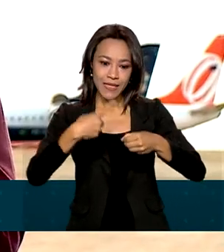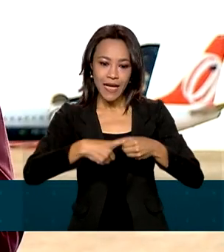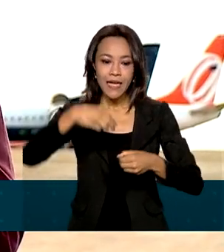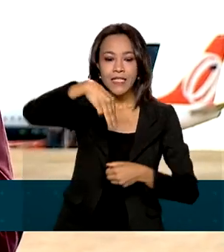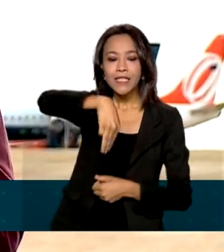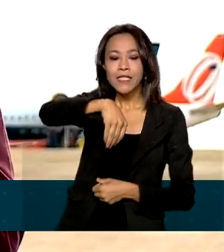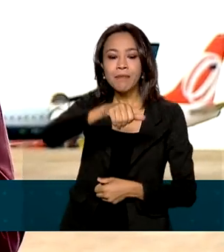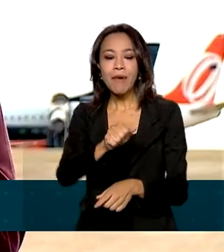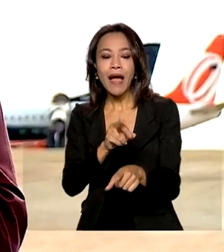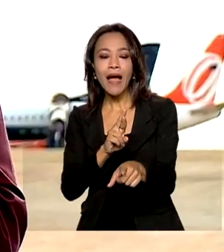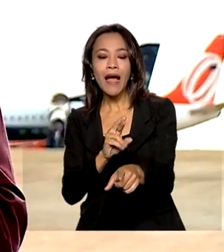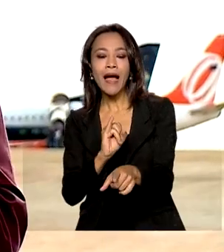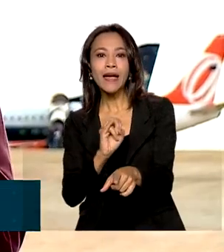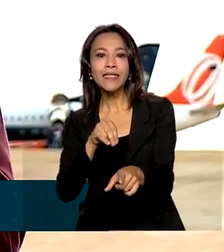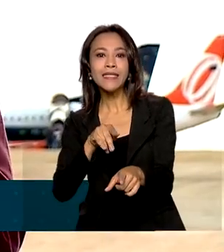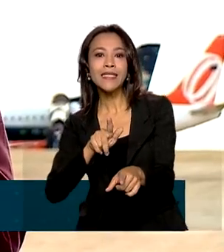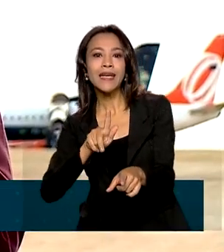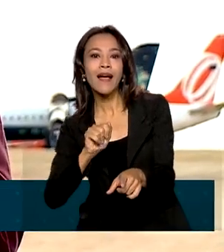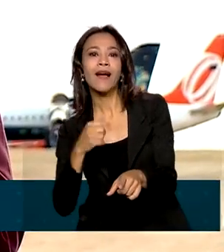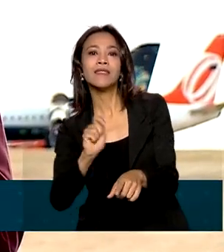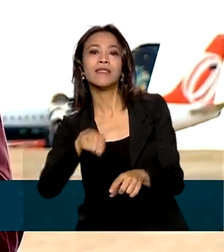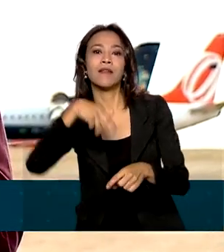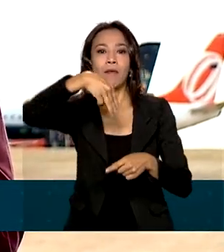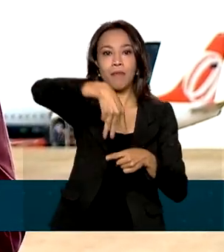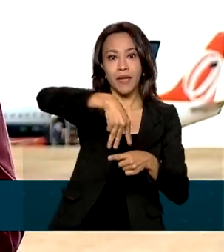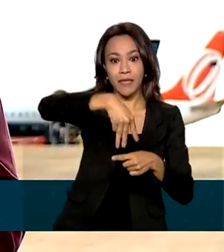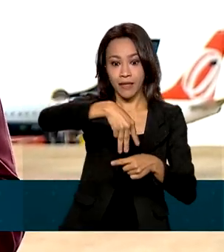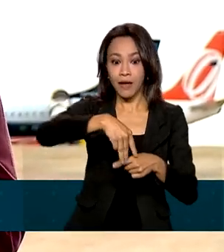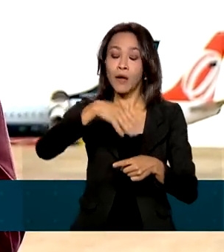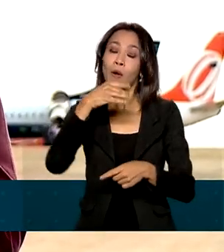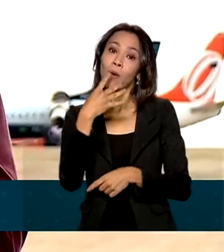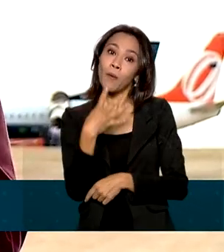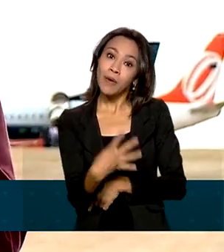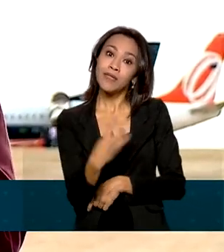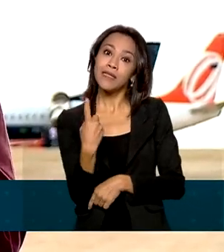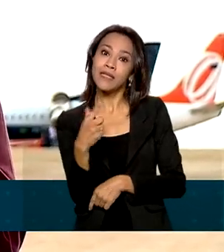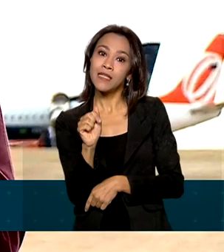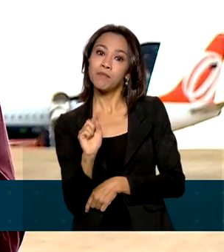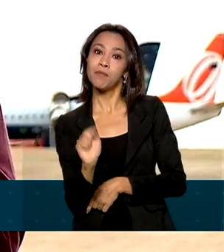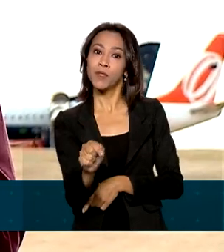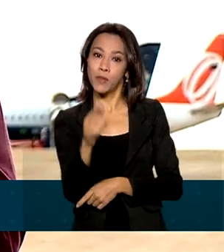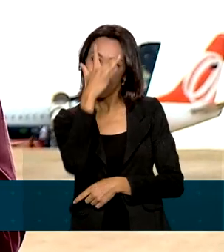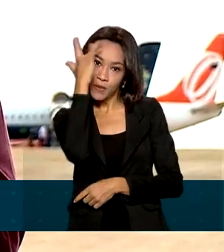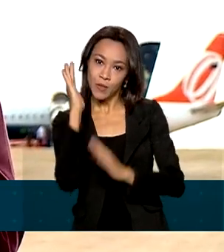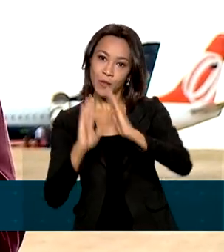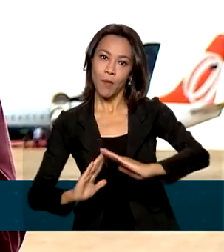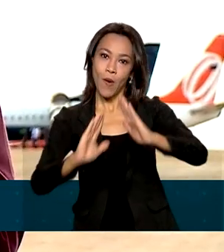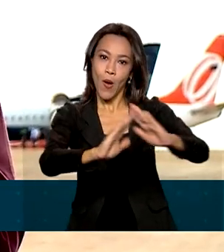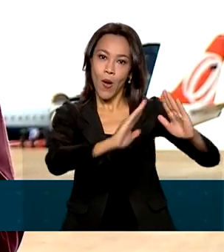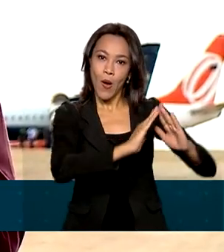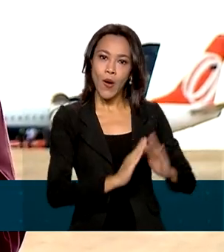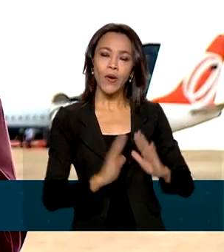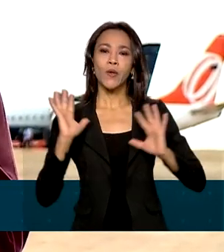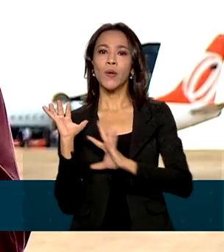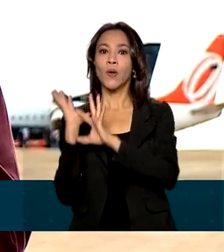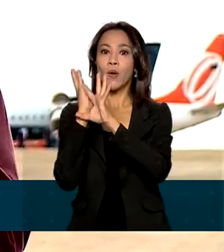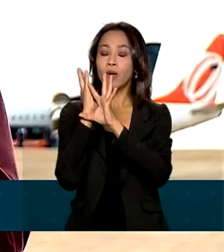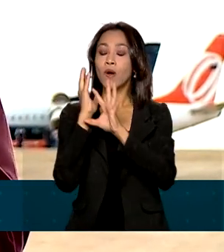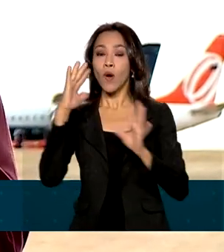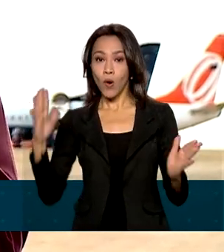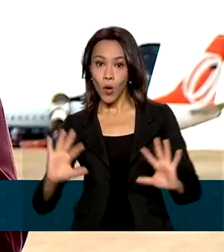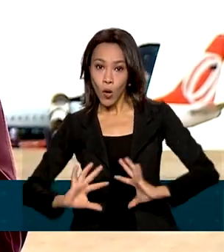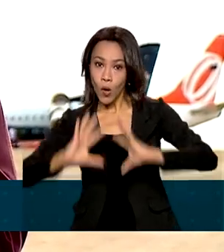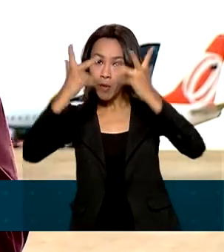no Norte do Paraná de 437 mil habitantes onde na tarde de hoje comemorando Mil Dias do governo